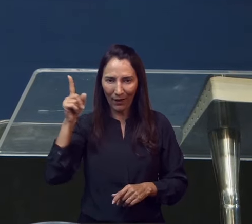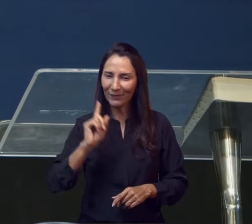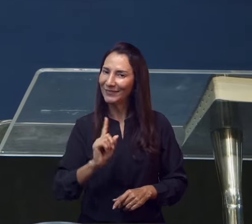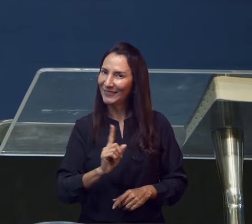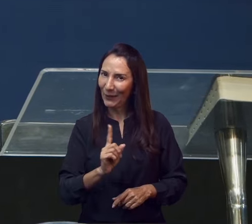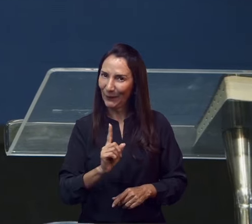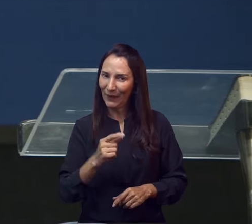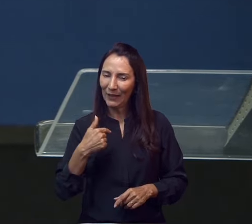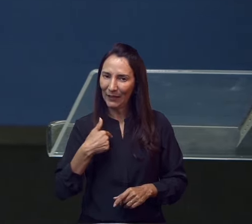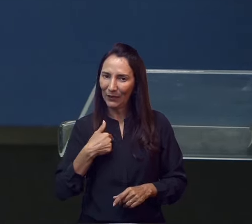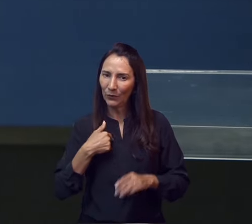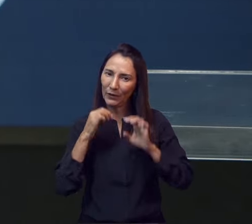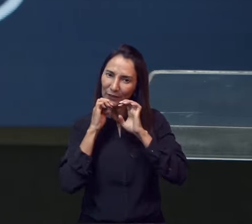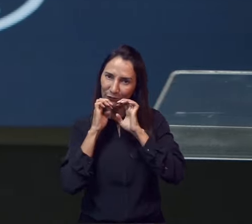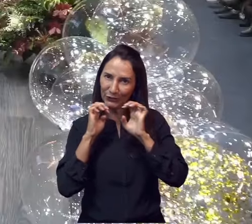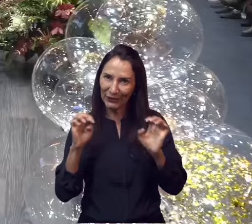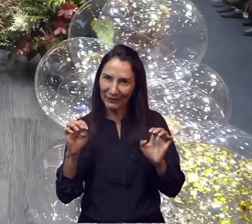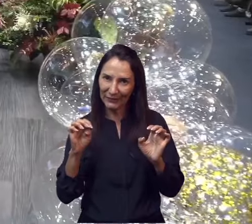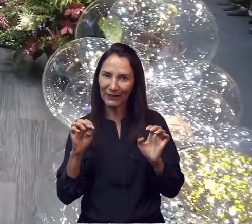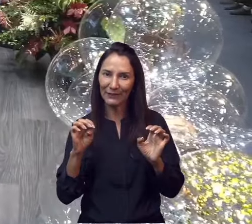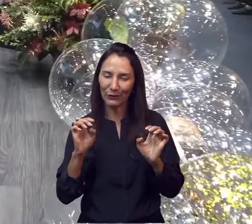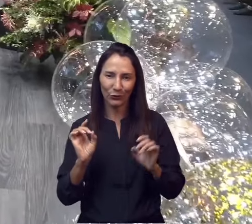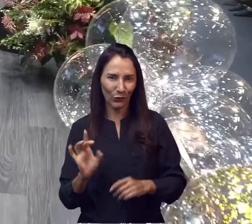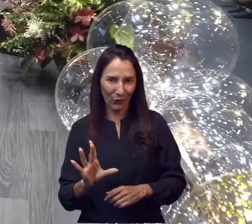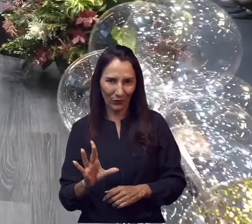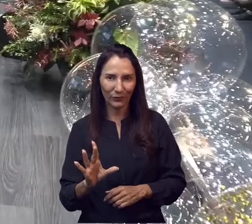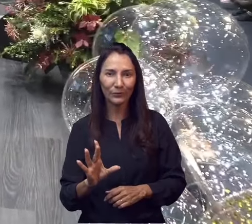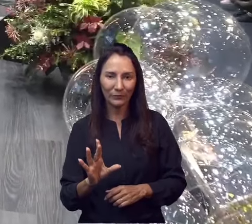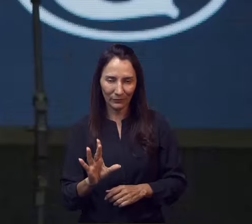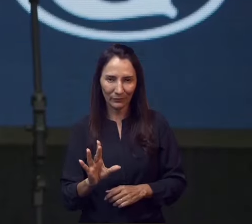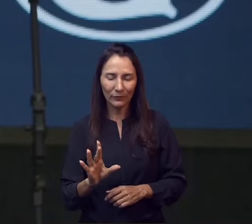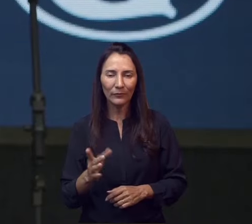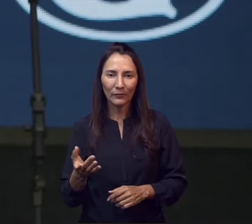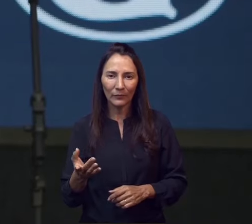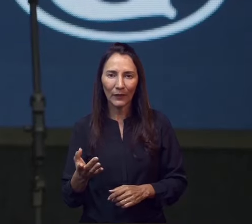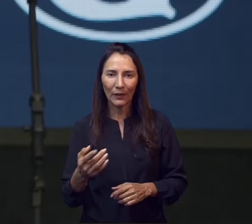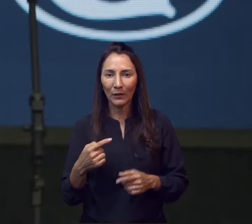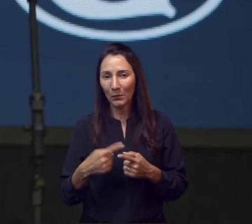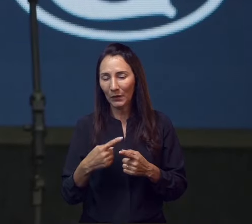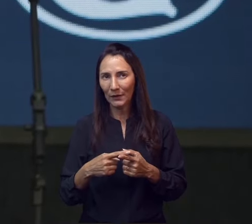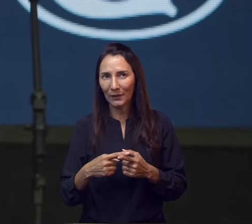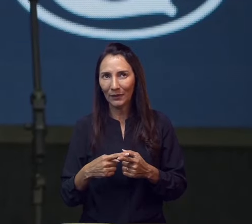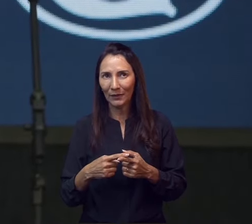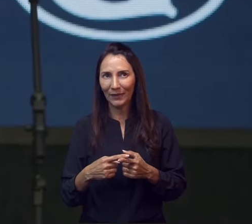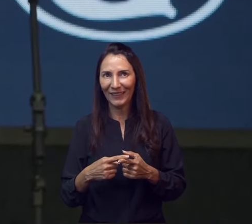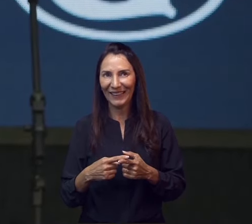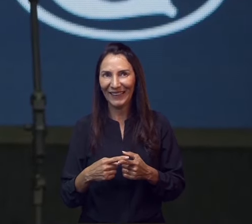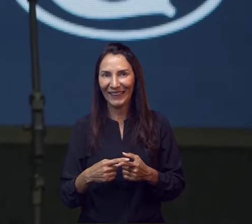você ser Evangelista para ser Pastor porque Evangelista vem abre a Bíblia prega